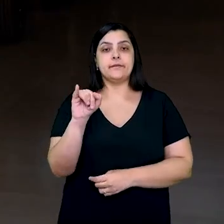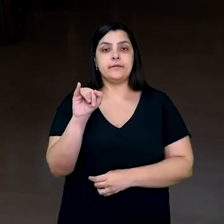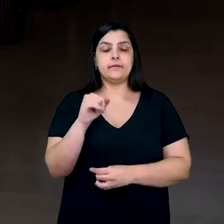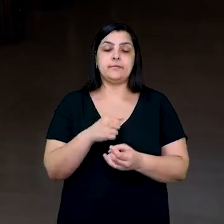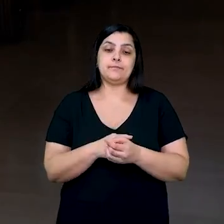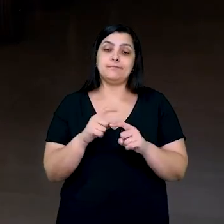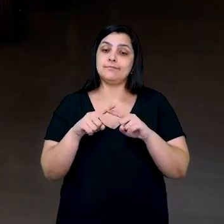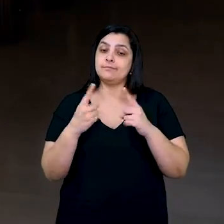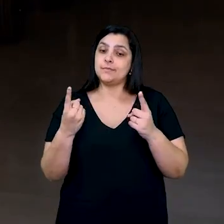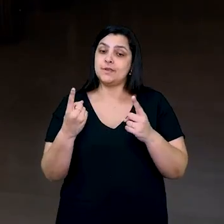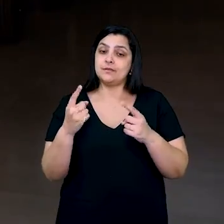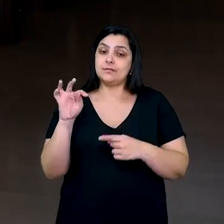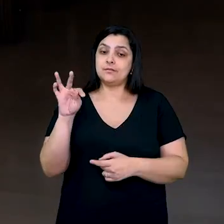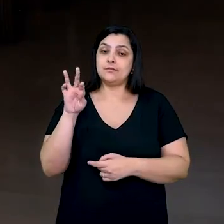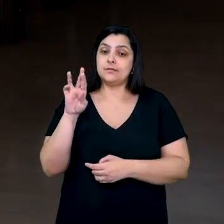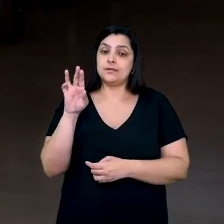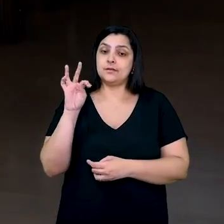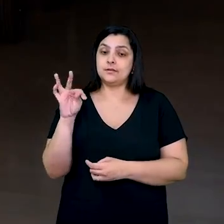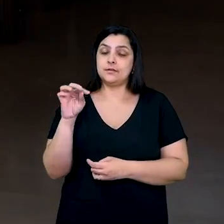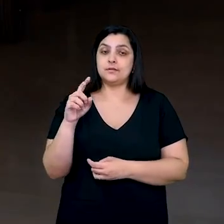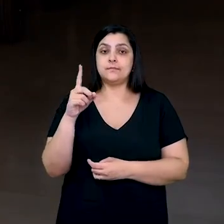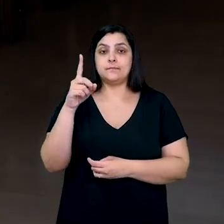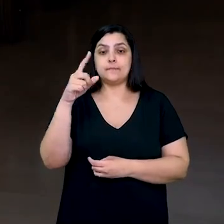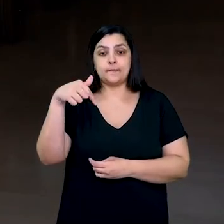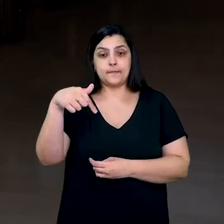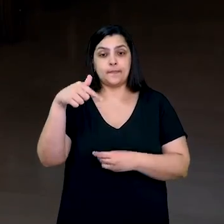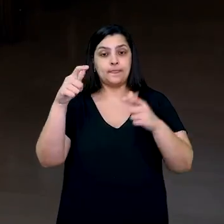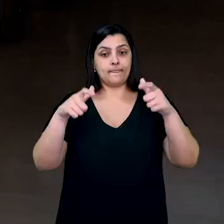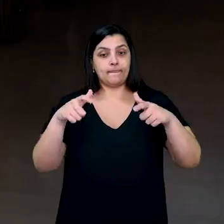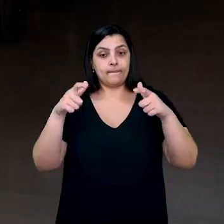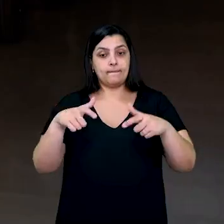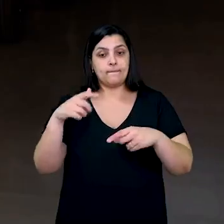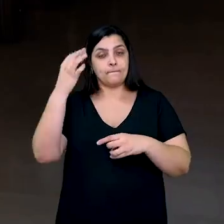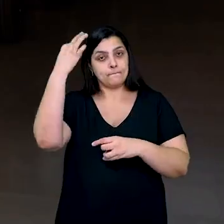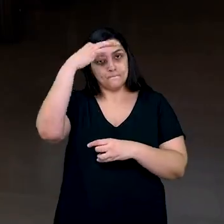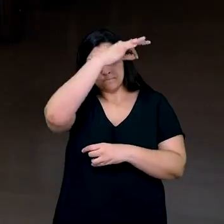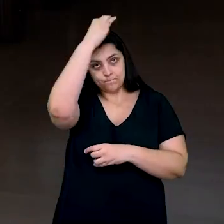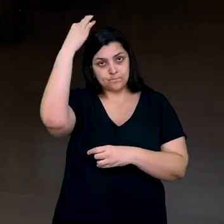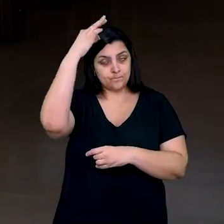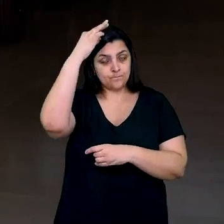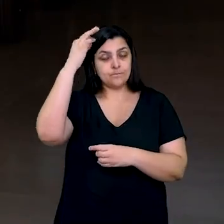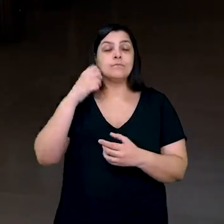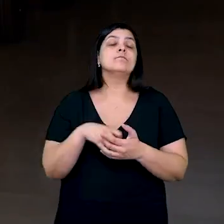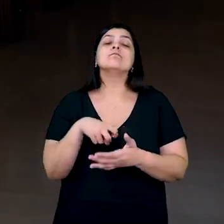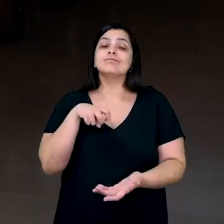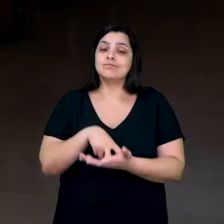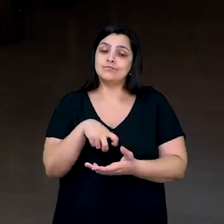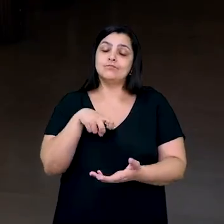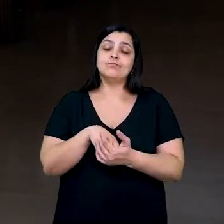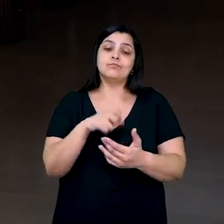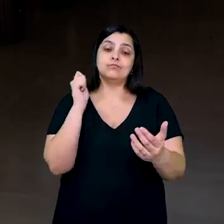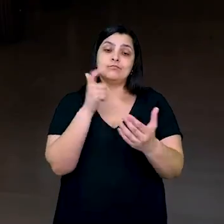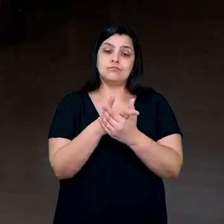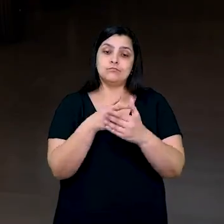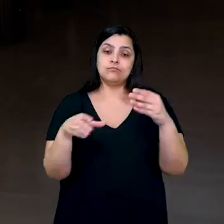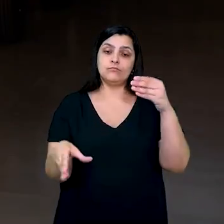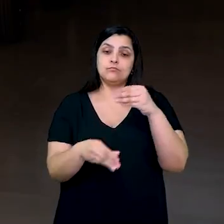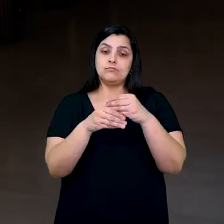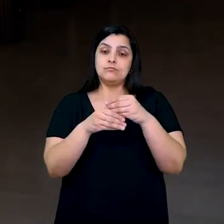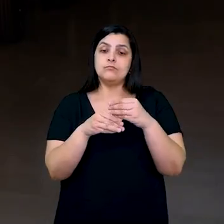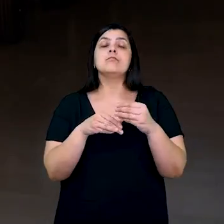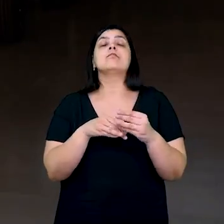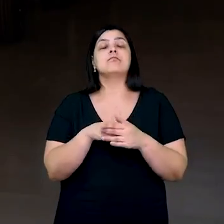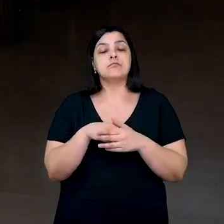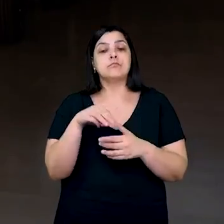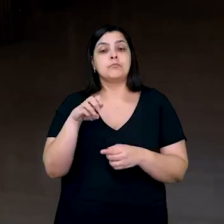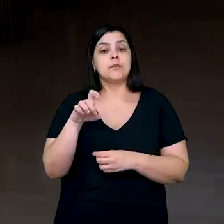proteção necessário. Mas o Tribunal Regional do Trabalho da 17ª Região, no Espírito Santo, condenou a empresa a pagar adicional